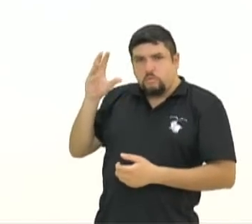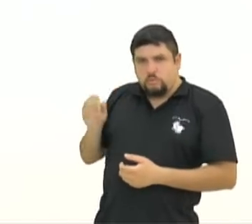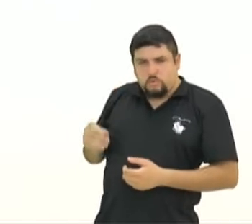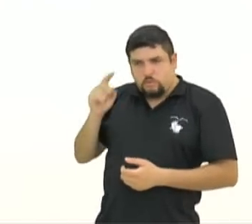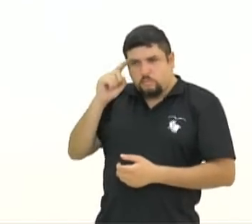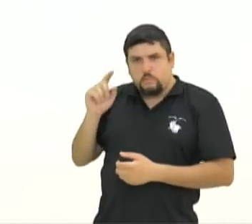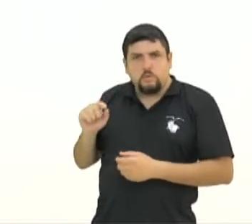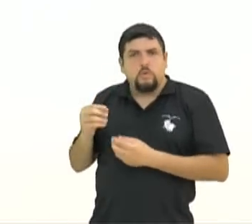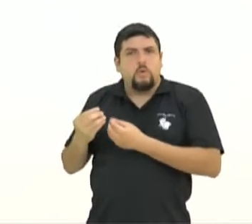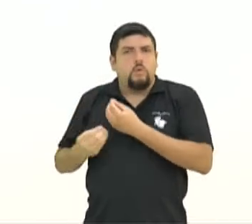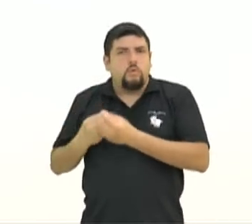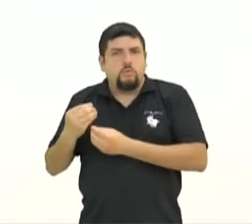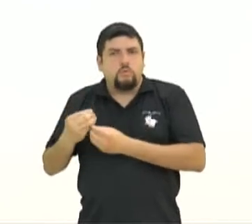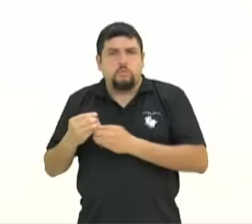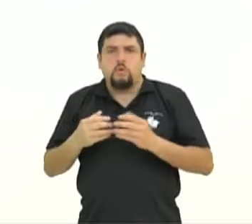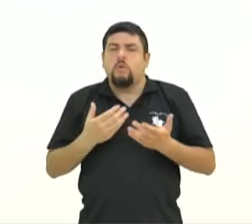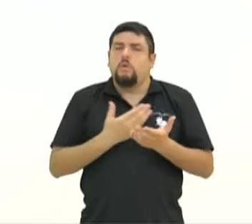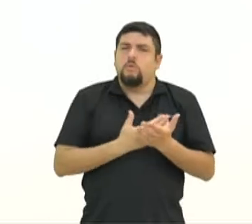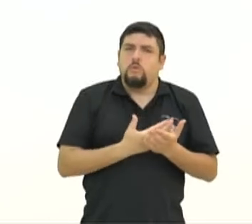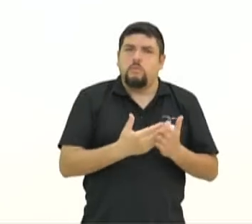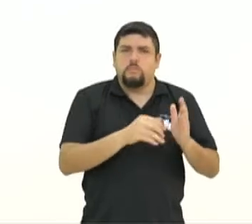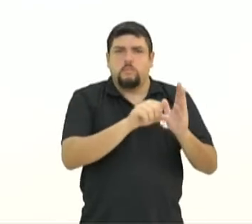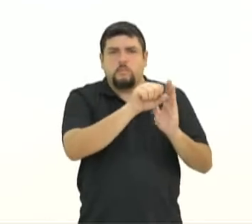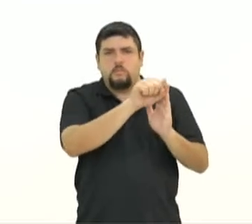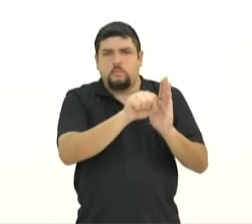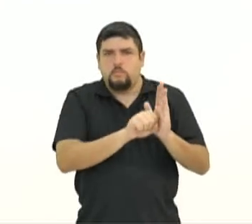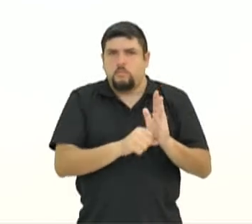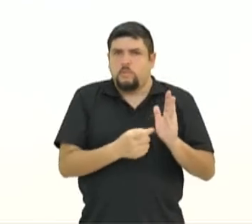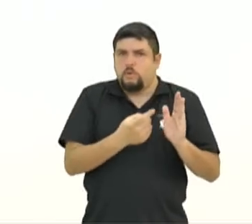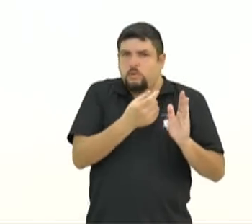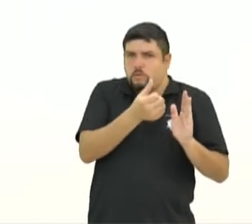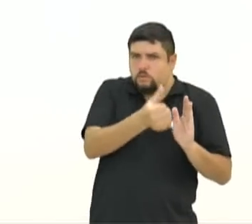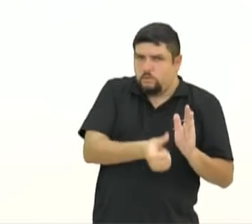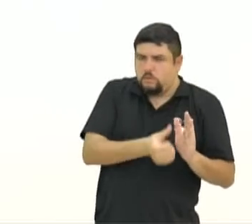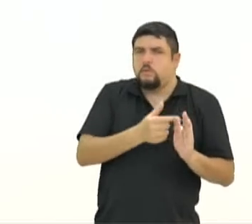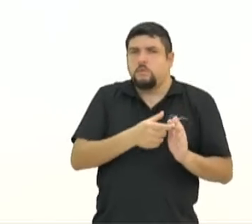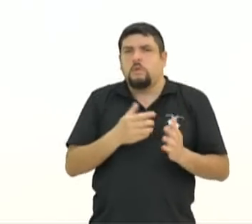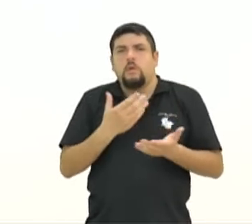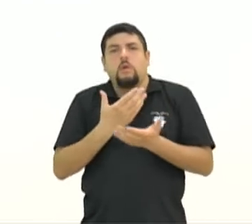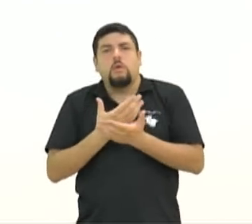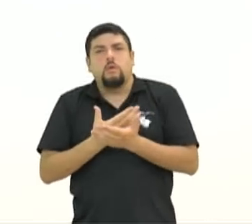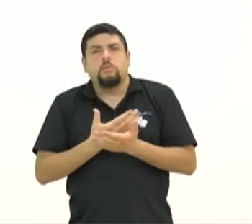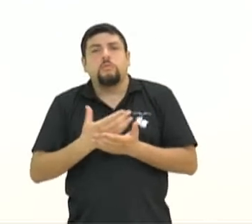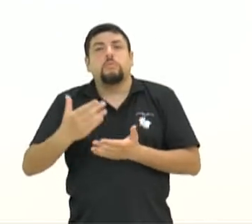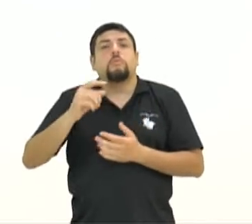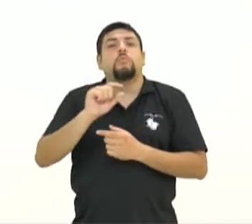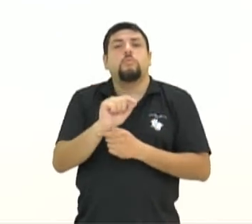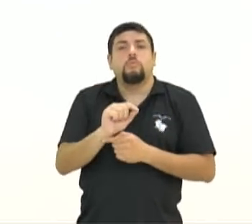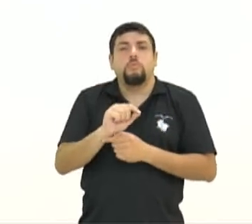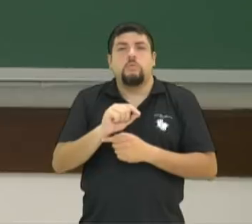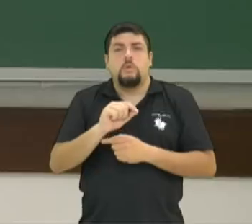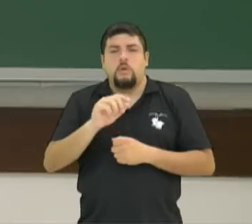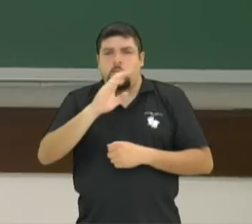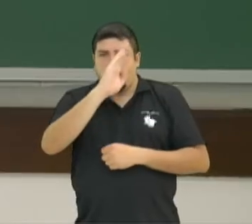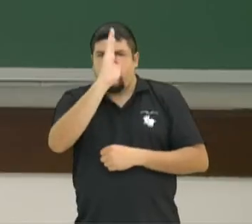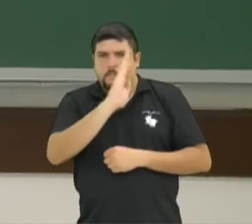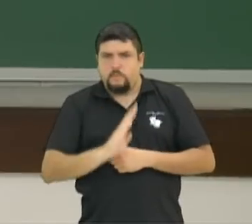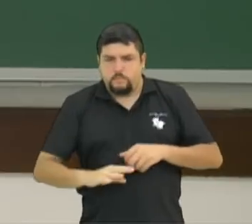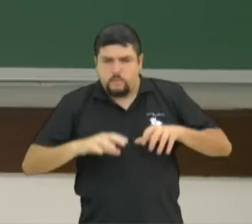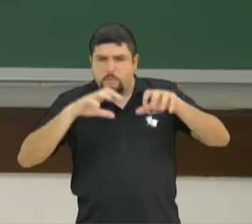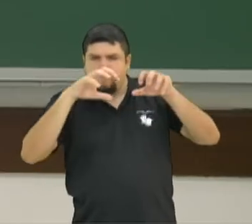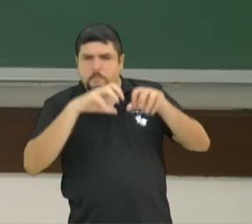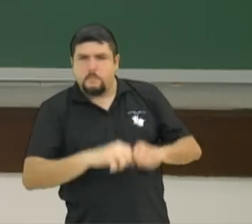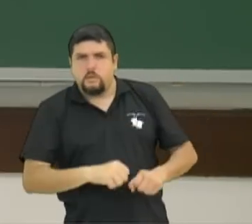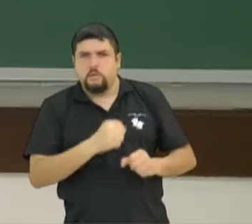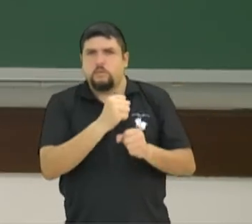escrava, que é do século XVI, então a gente tem o início da colonização do Brasil ali por volta do ano de 1530,